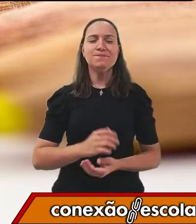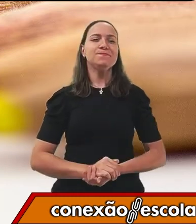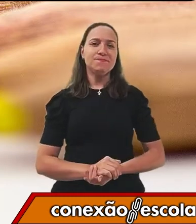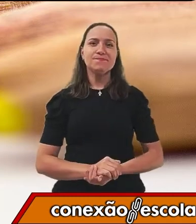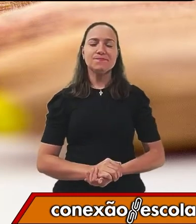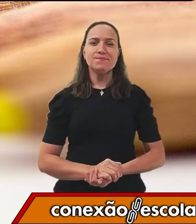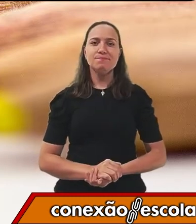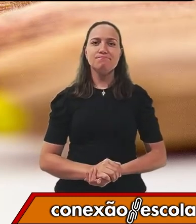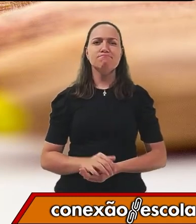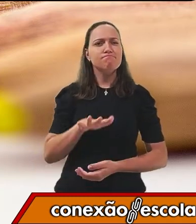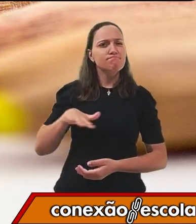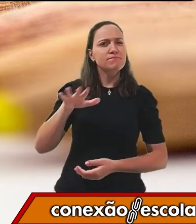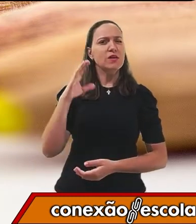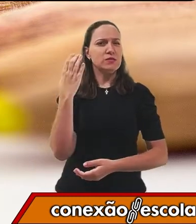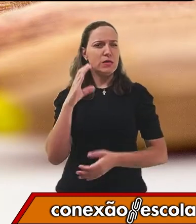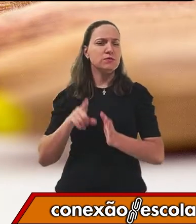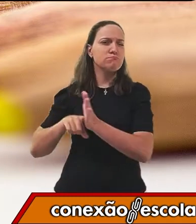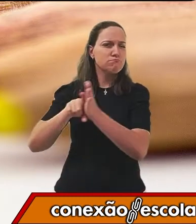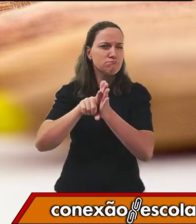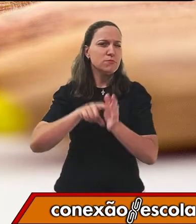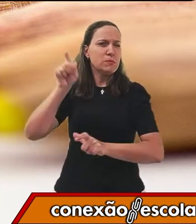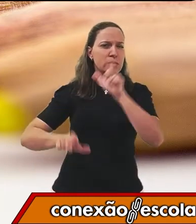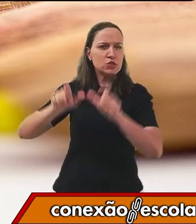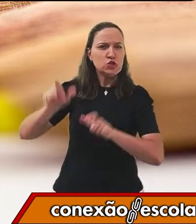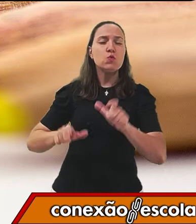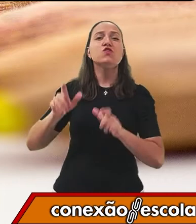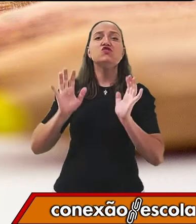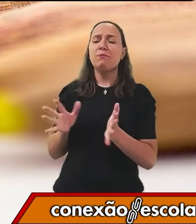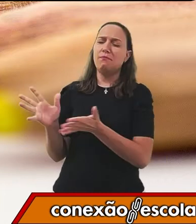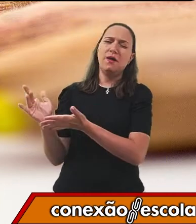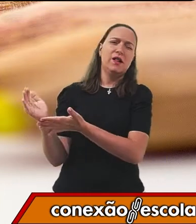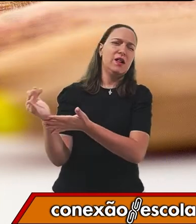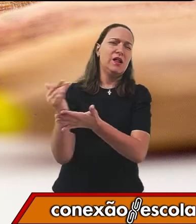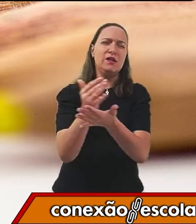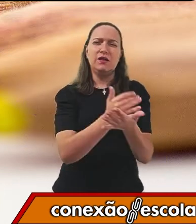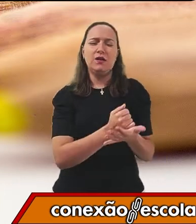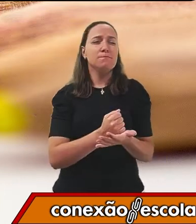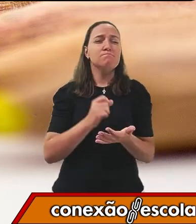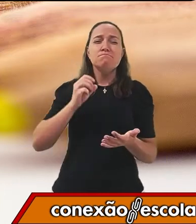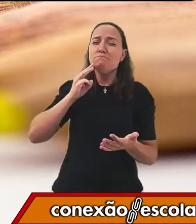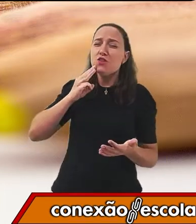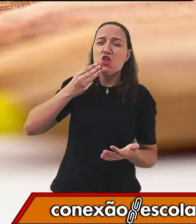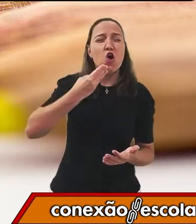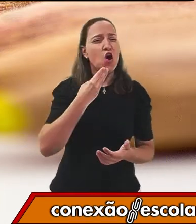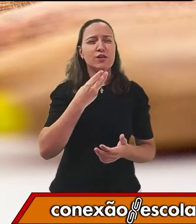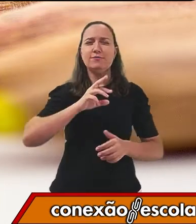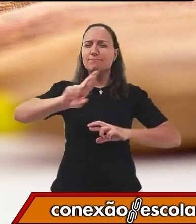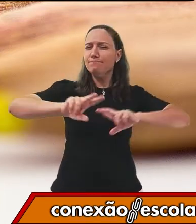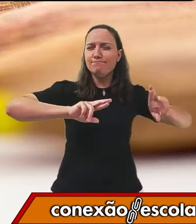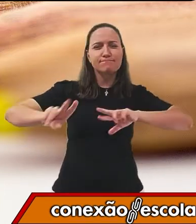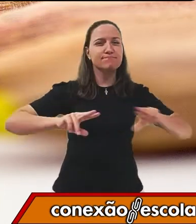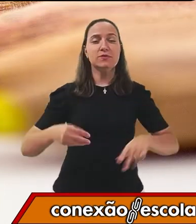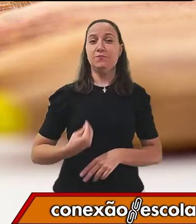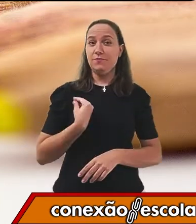Os cientistas que estudam seres vivos já catalogaram milhões de espécies. Cada ser vivo pode